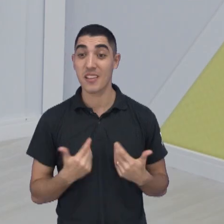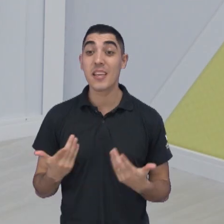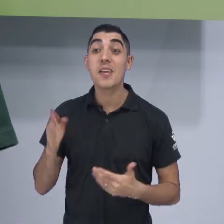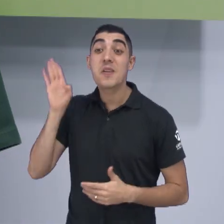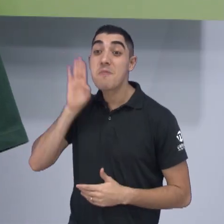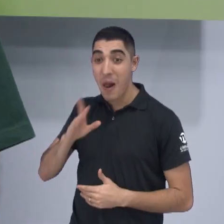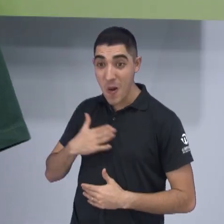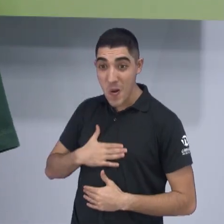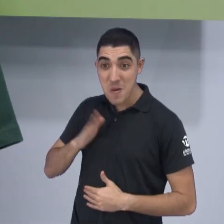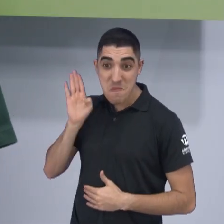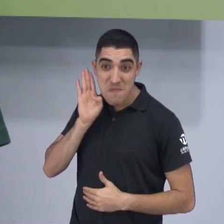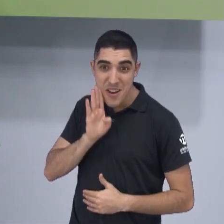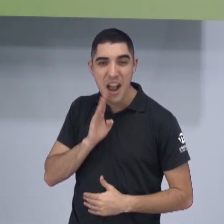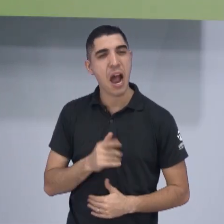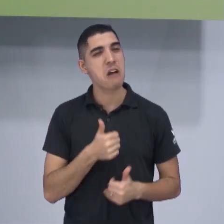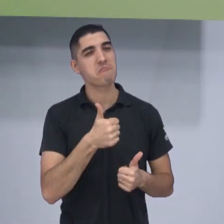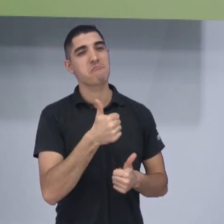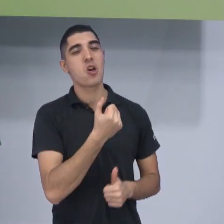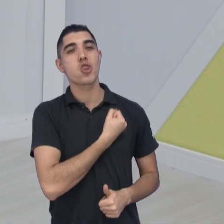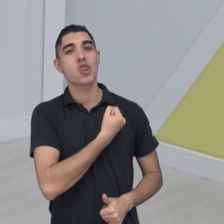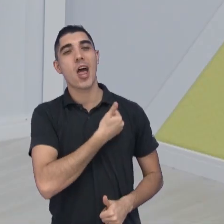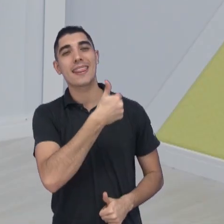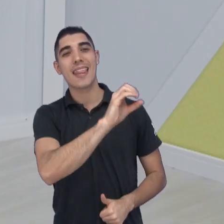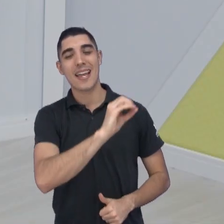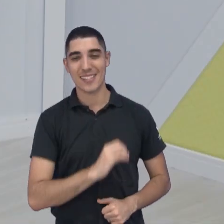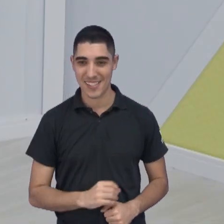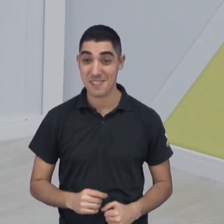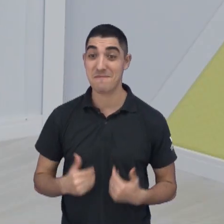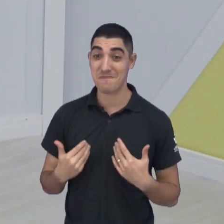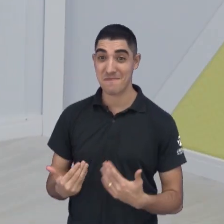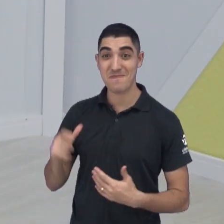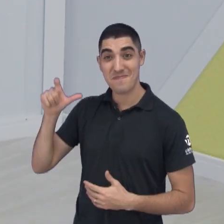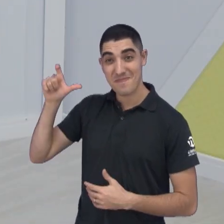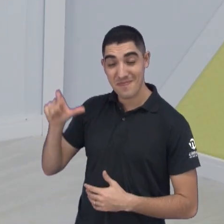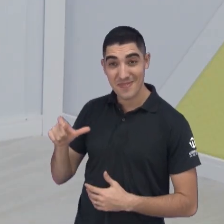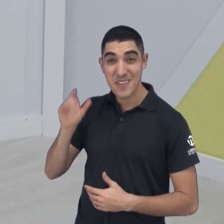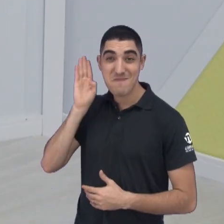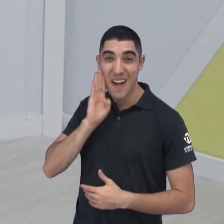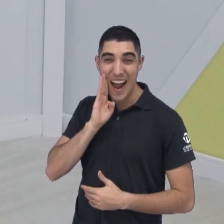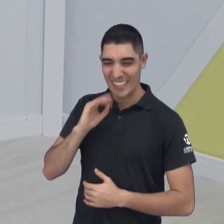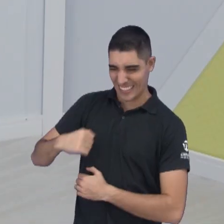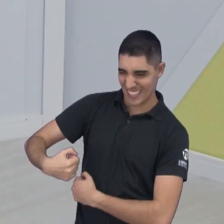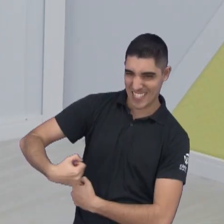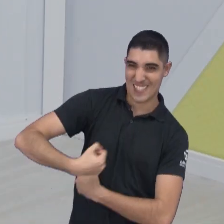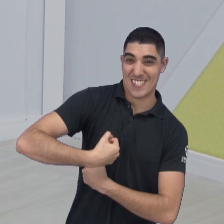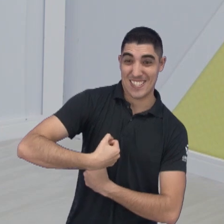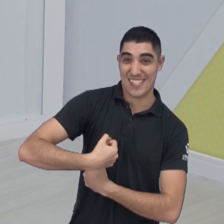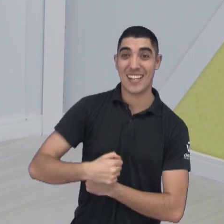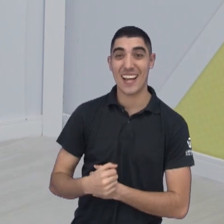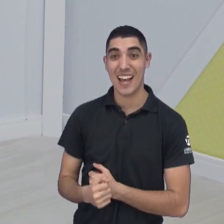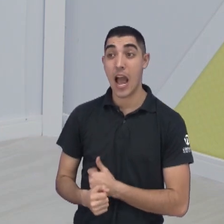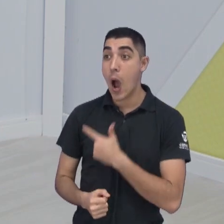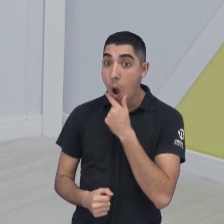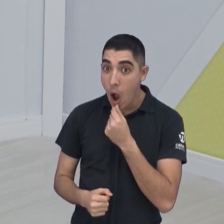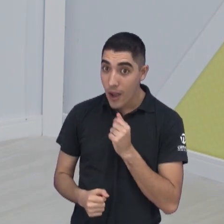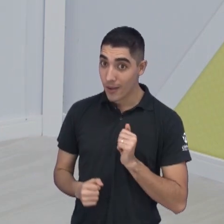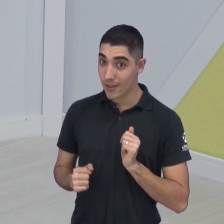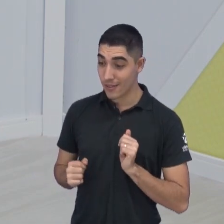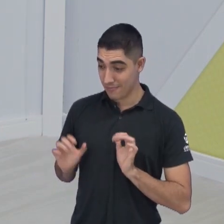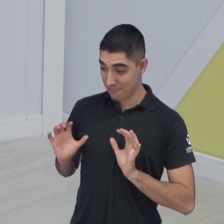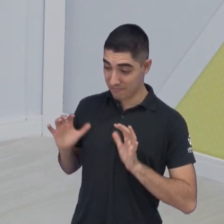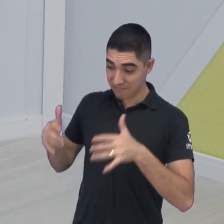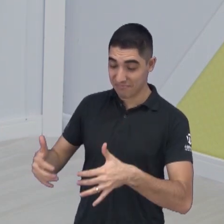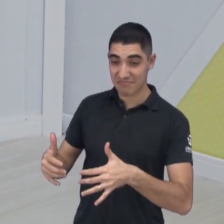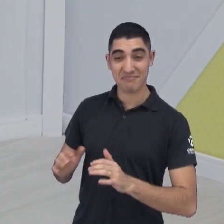lutando? Nota 10. E o Paulo deu um mata-leão, a hora que ele deu um mata-leão, o Gabriel fez assim, ó,